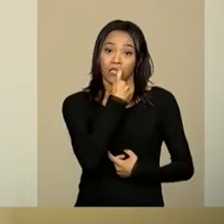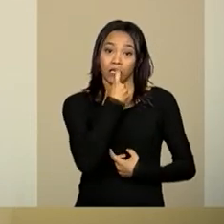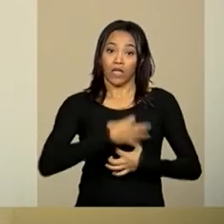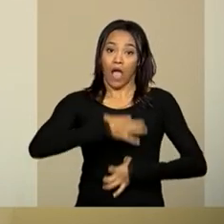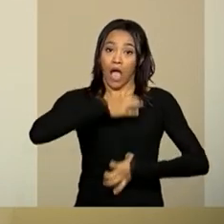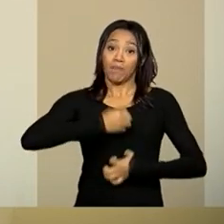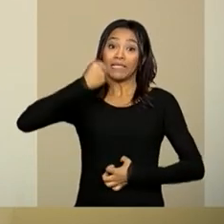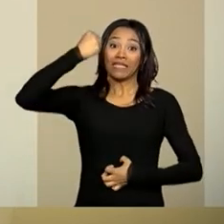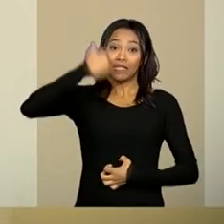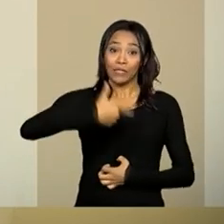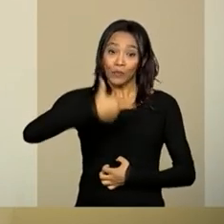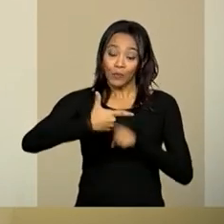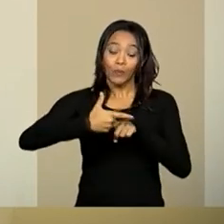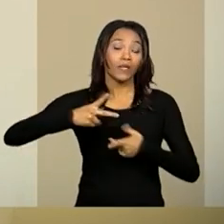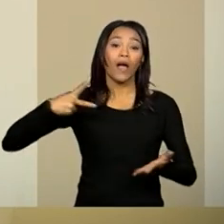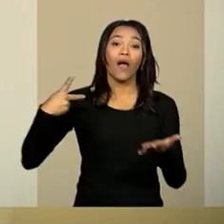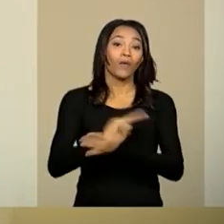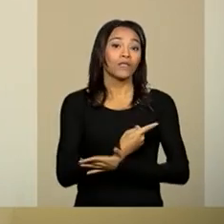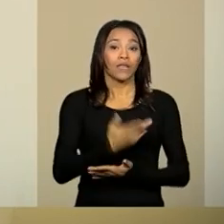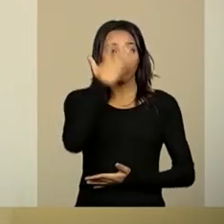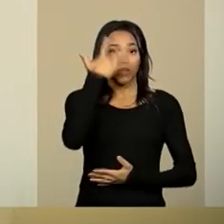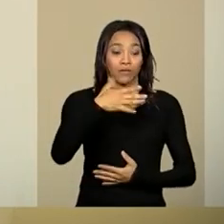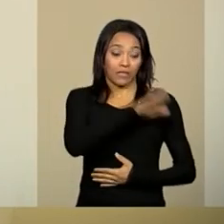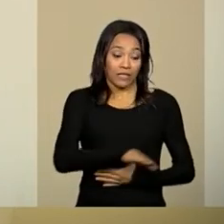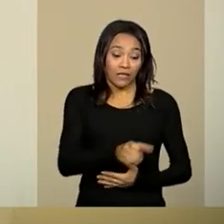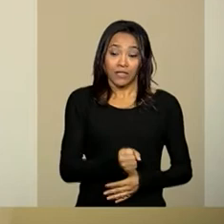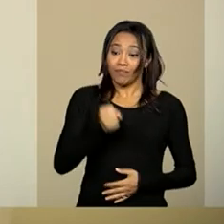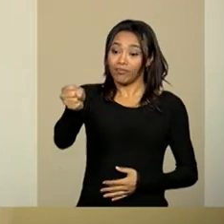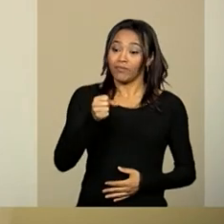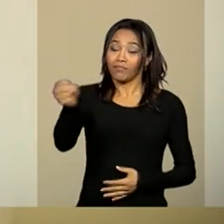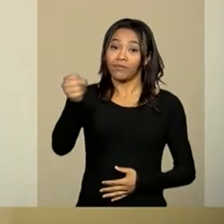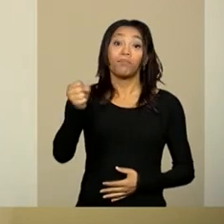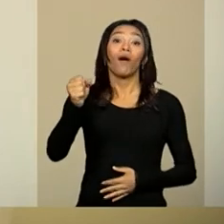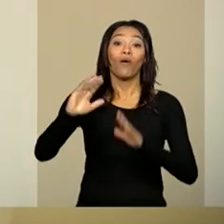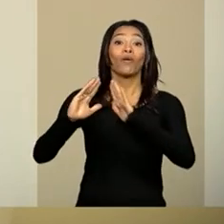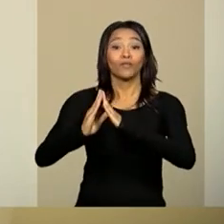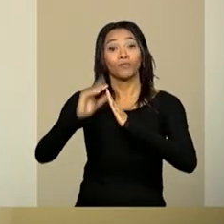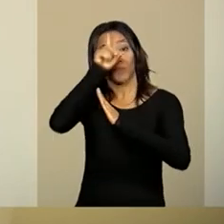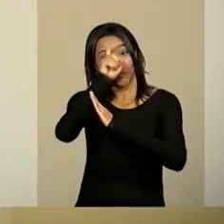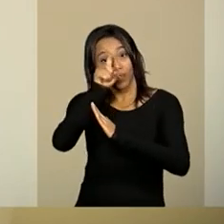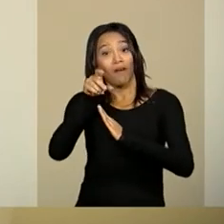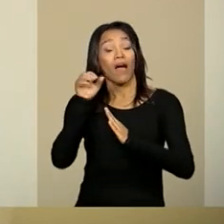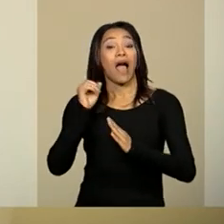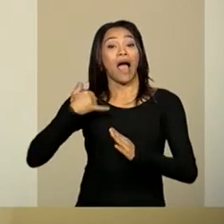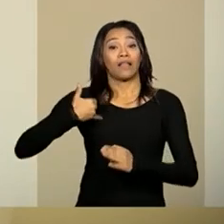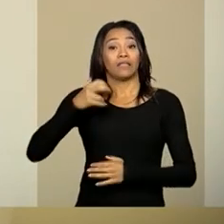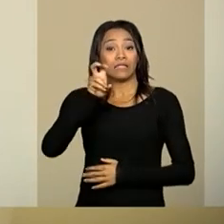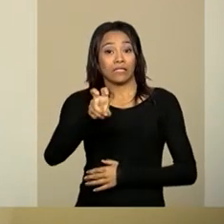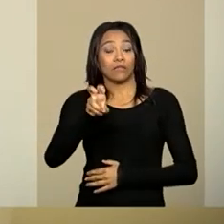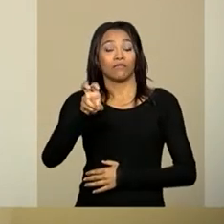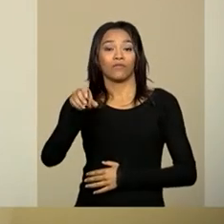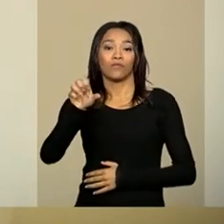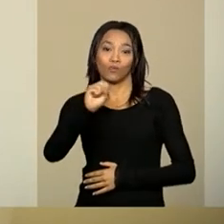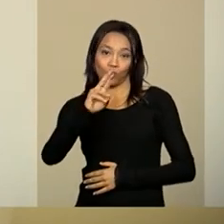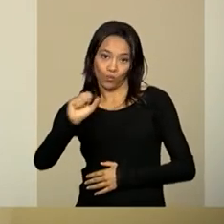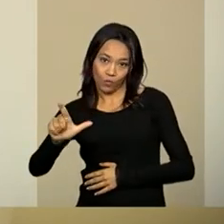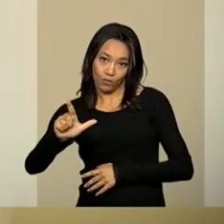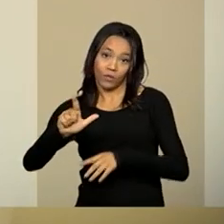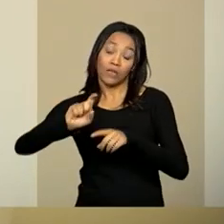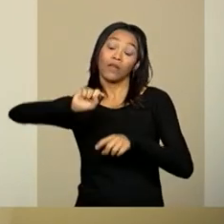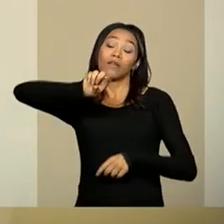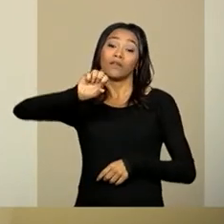era segunda principal causa de internação de crianças de até cinco anos do SUS o sistema único de saúde